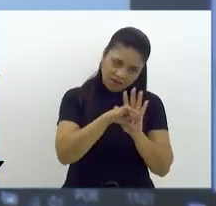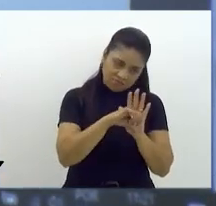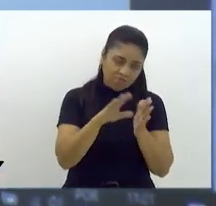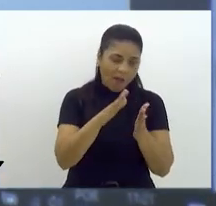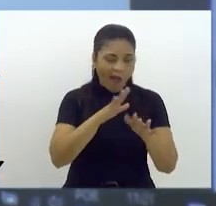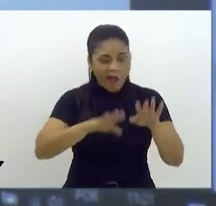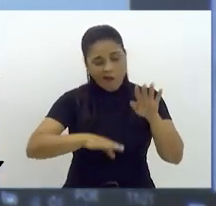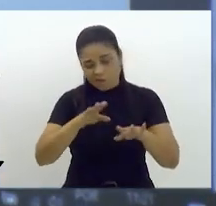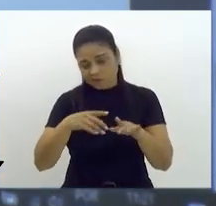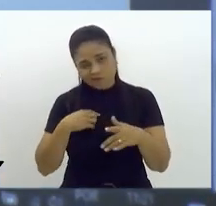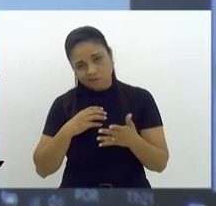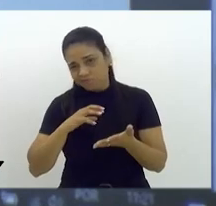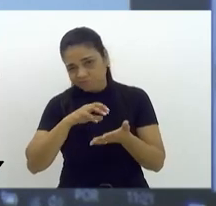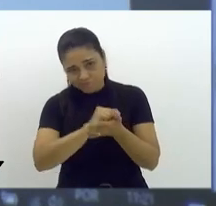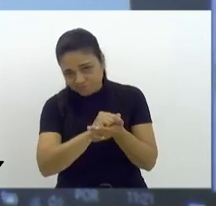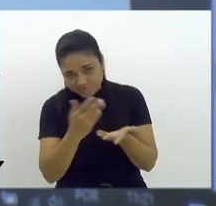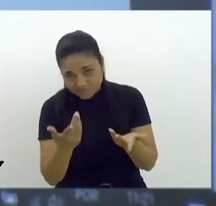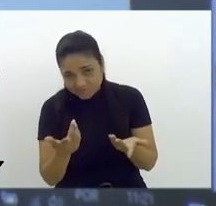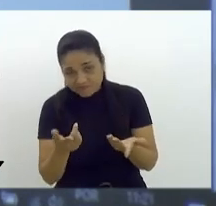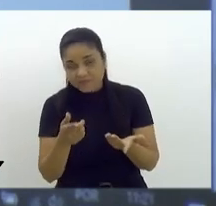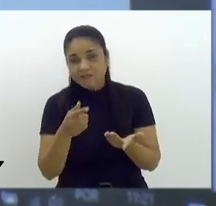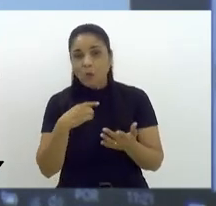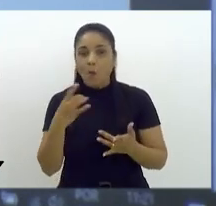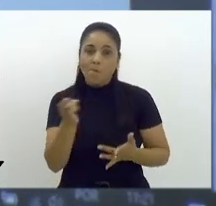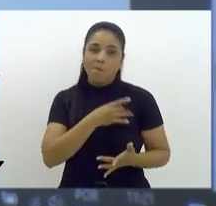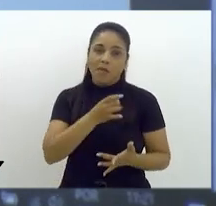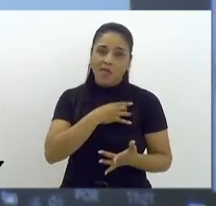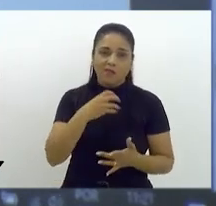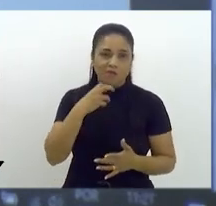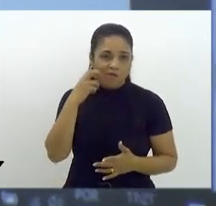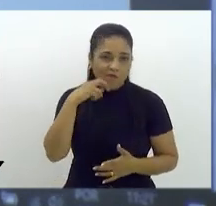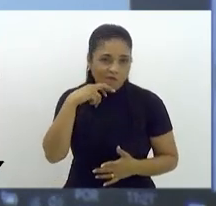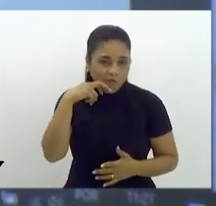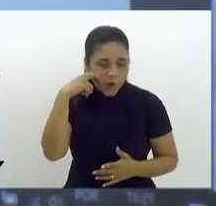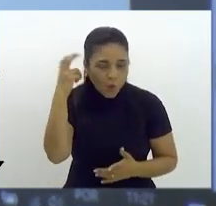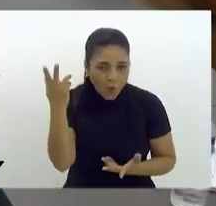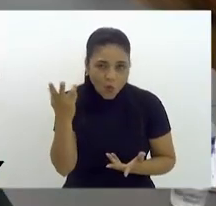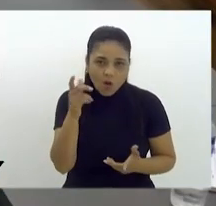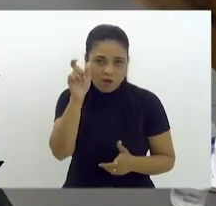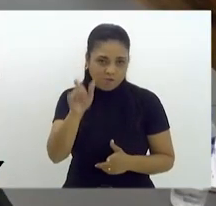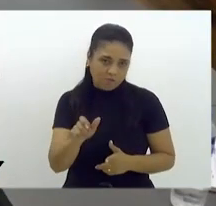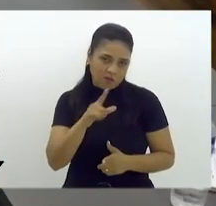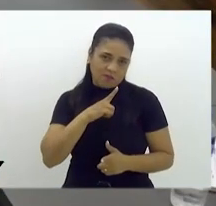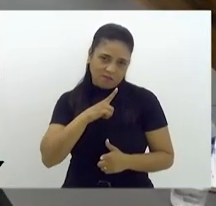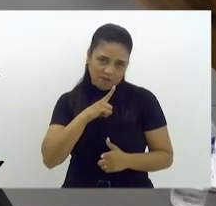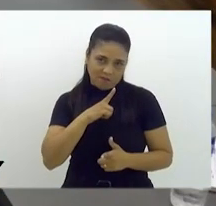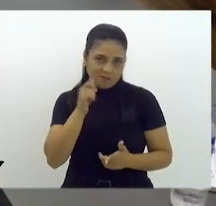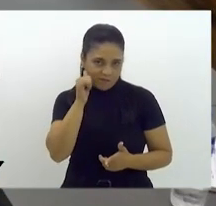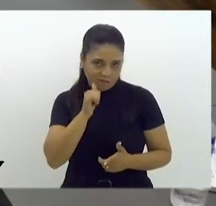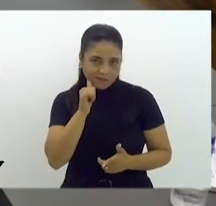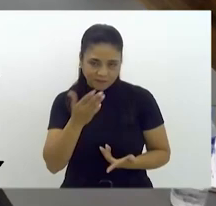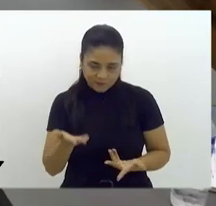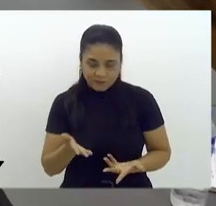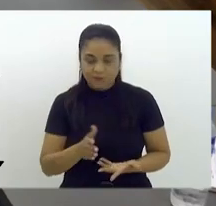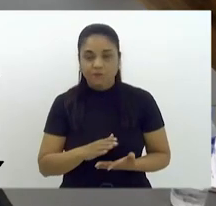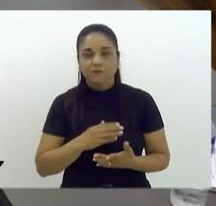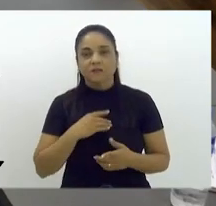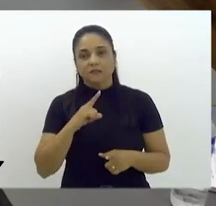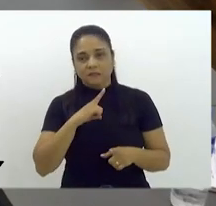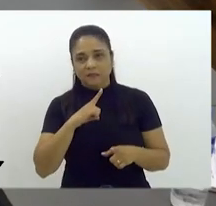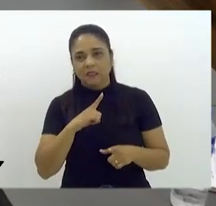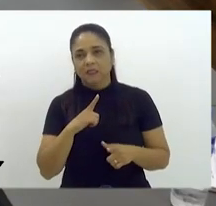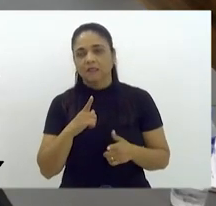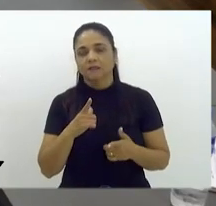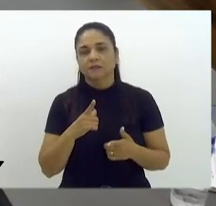por conta da do medo da exposição e da vergonha né descumprimento de medidas protetivas